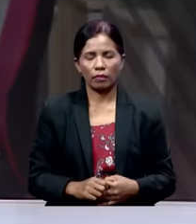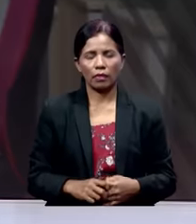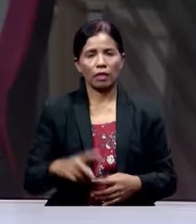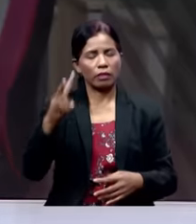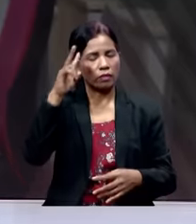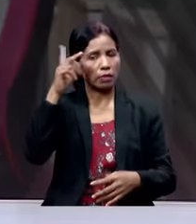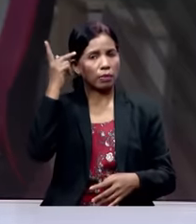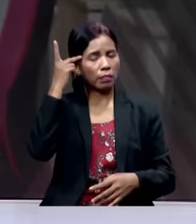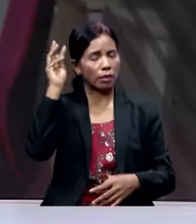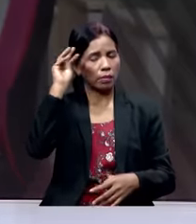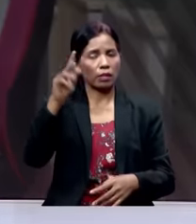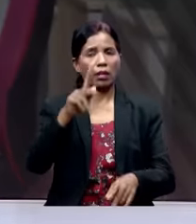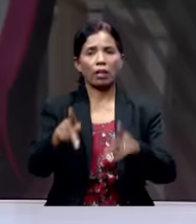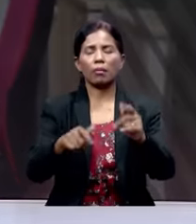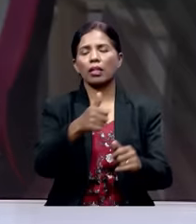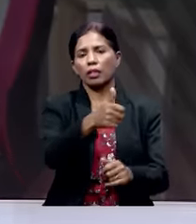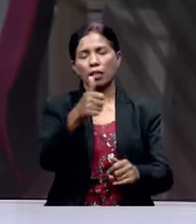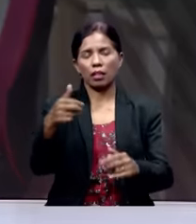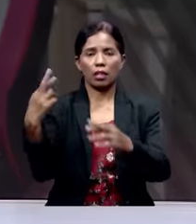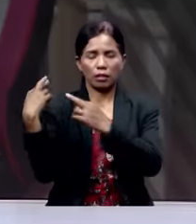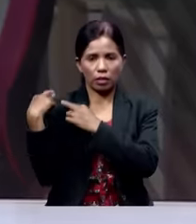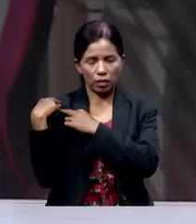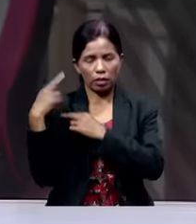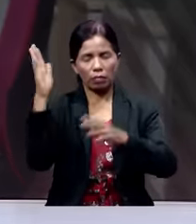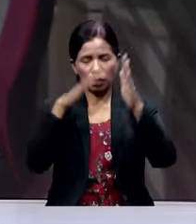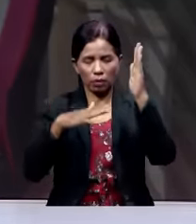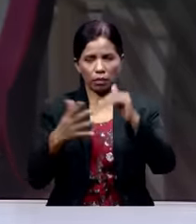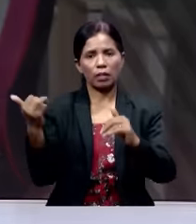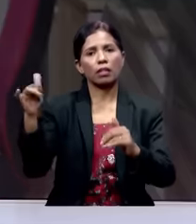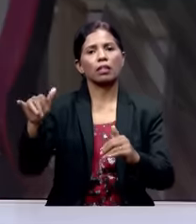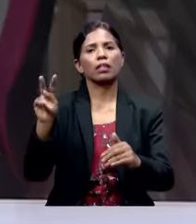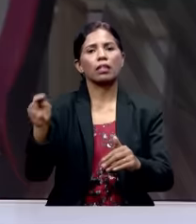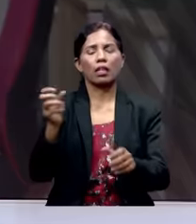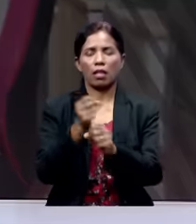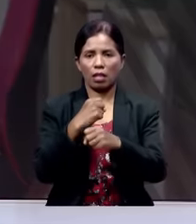Vice-Premier-Ministro afirma ema ide che responsabilizza per l'atto non bema Knihalo.